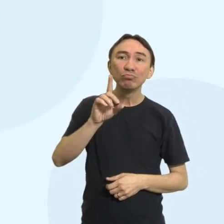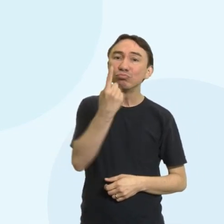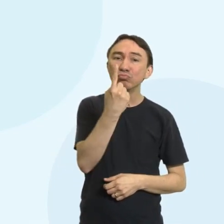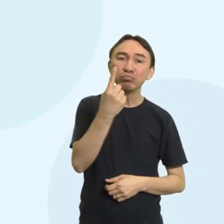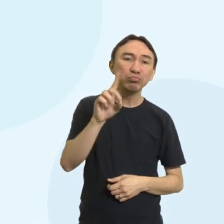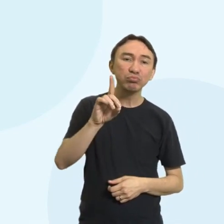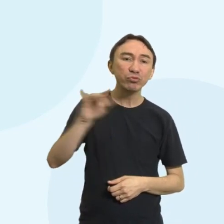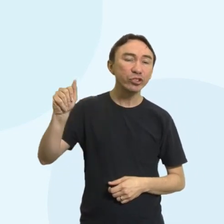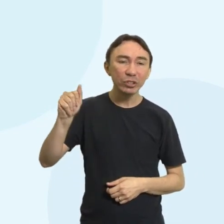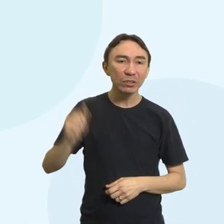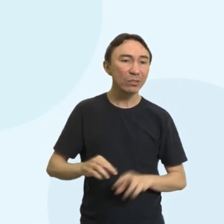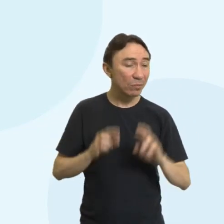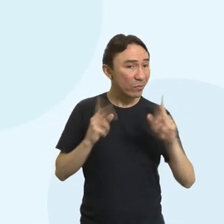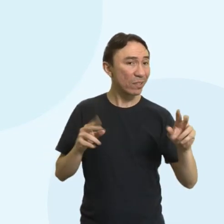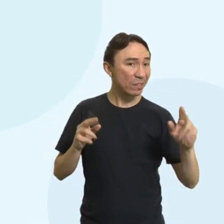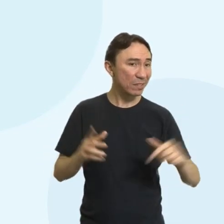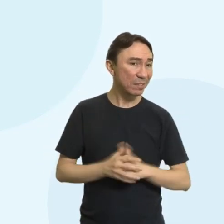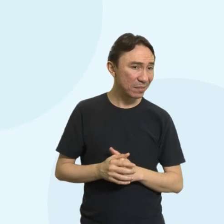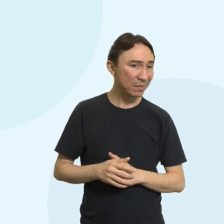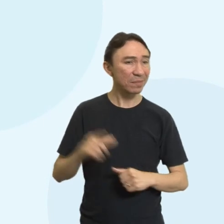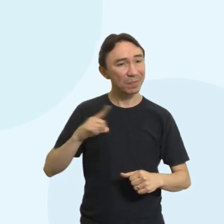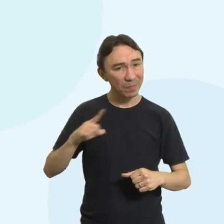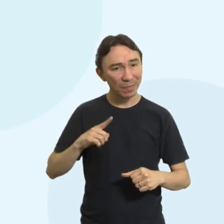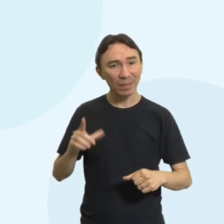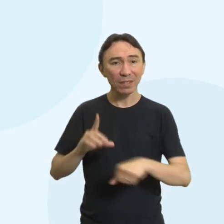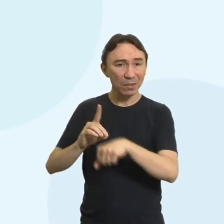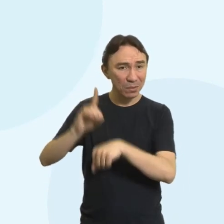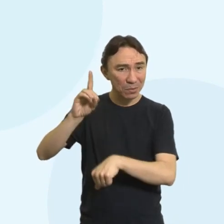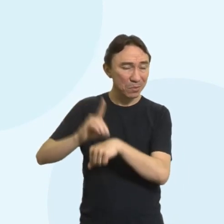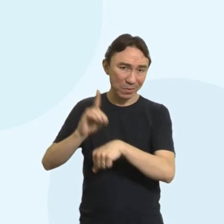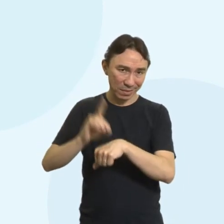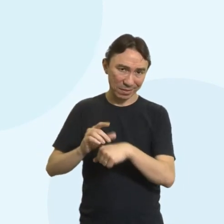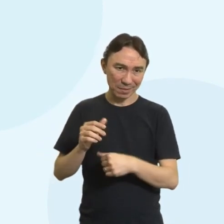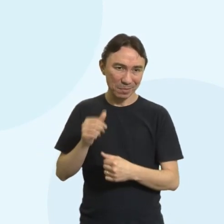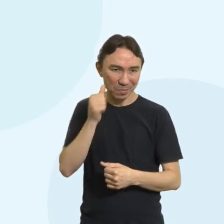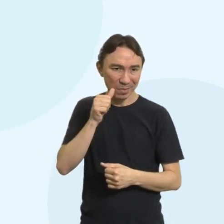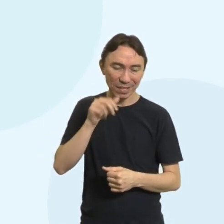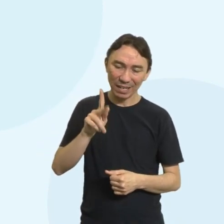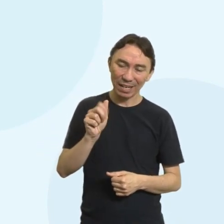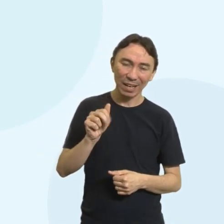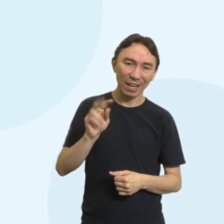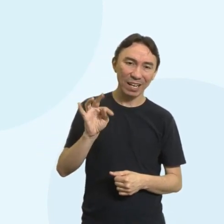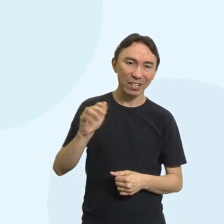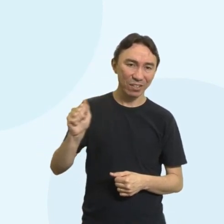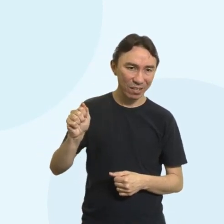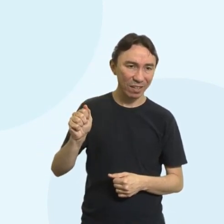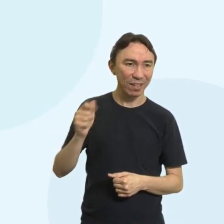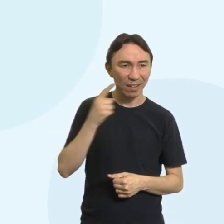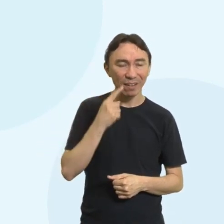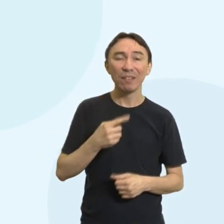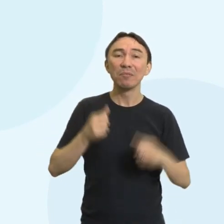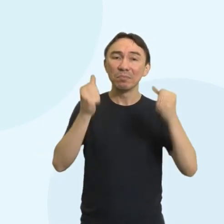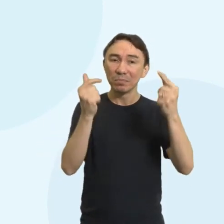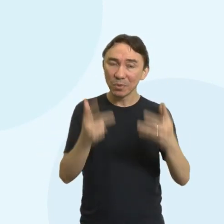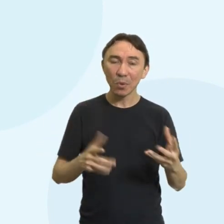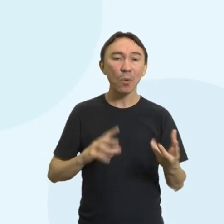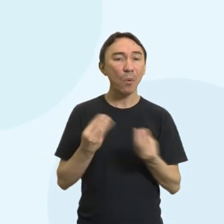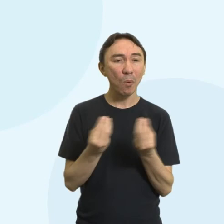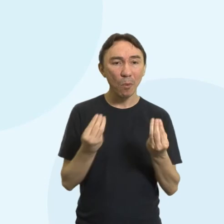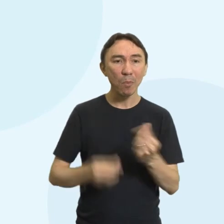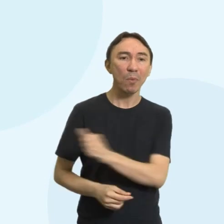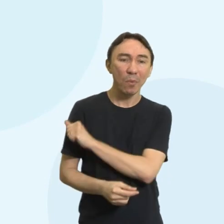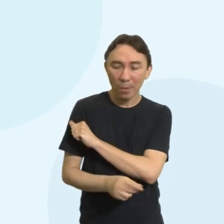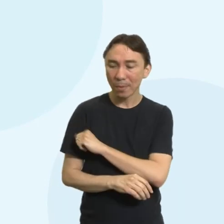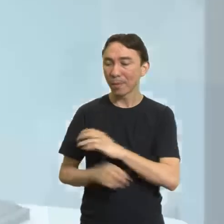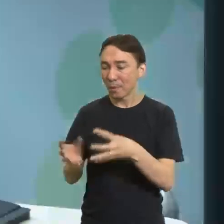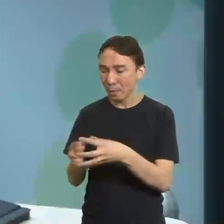diretora, Kátia Venturini, ela comenta sobre esse dia diferente, em que os estudantes são organizados em grupos de estudo produtivo e que